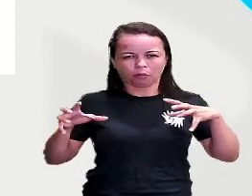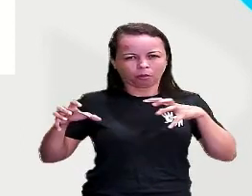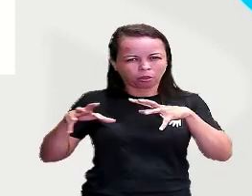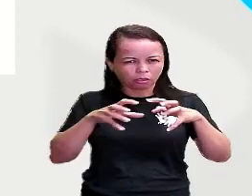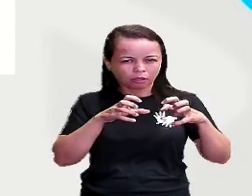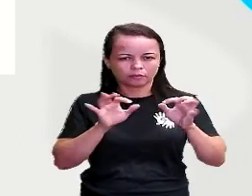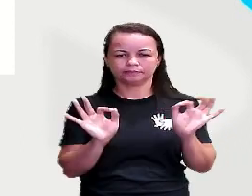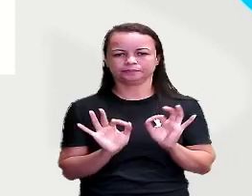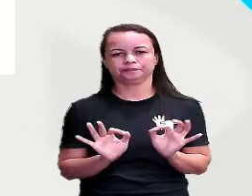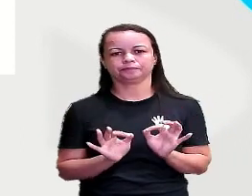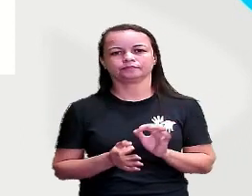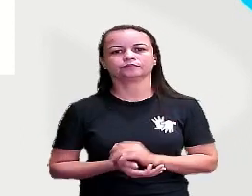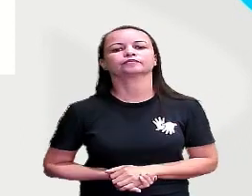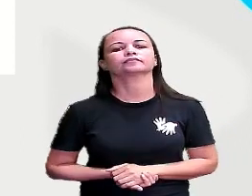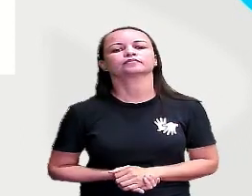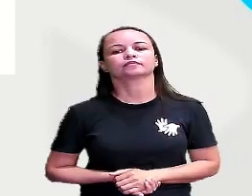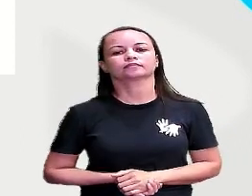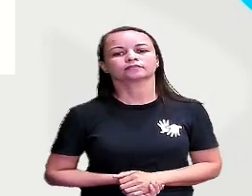tumultos.